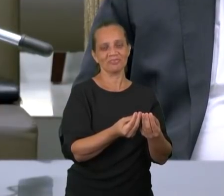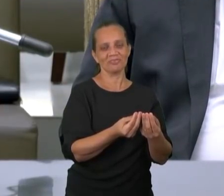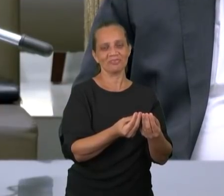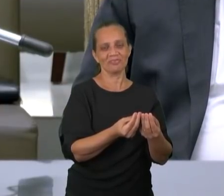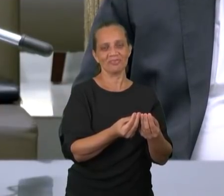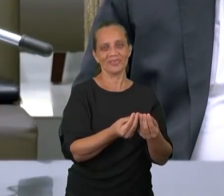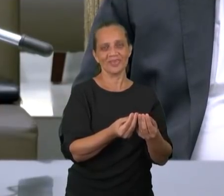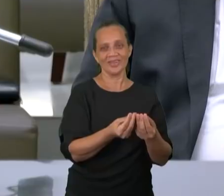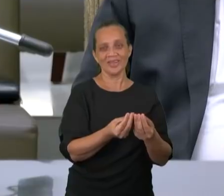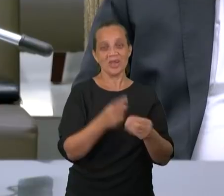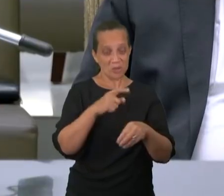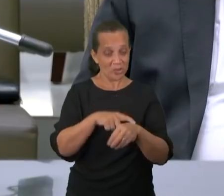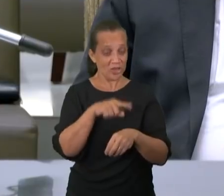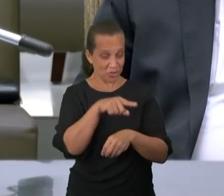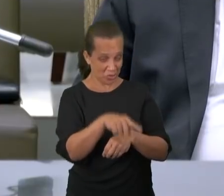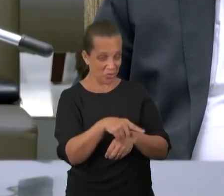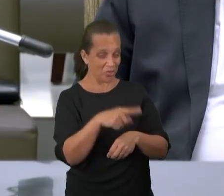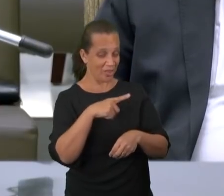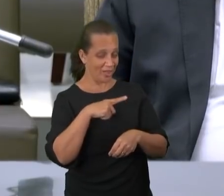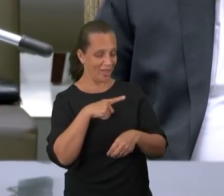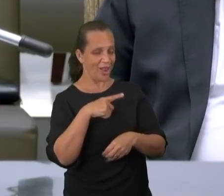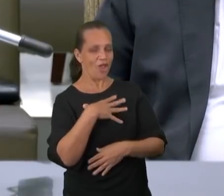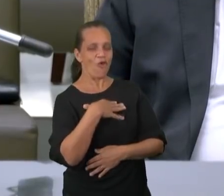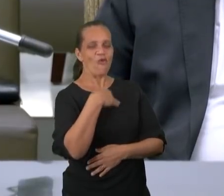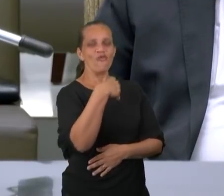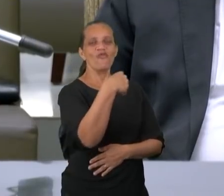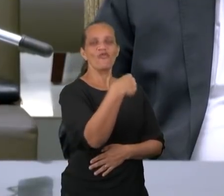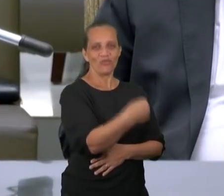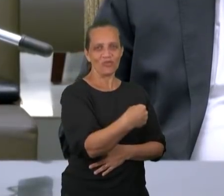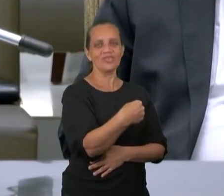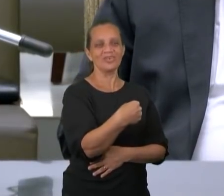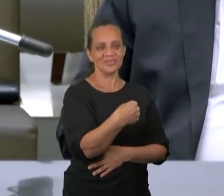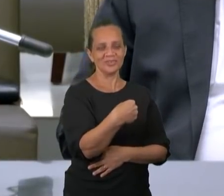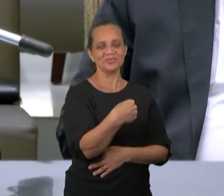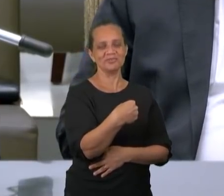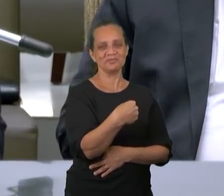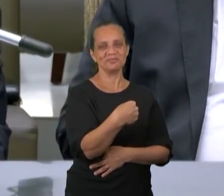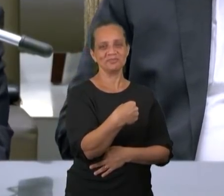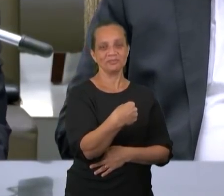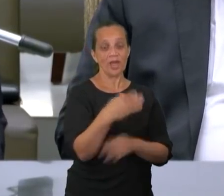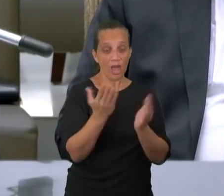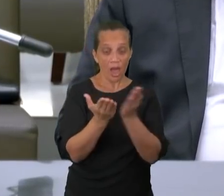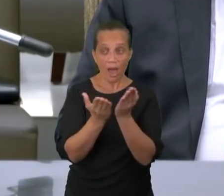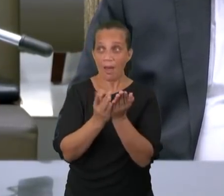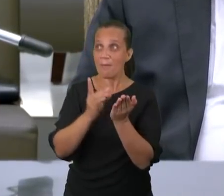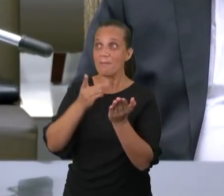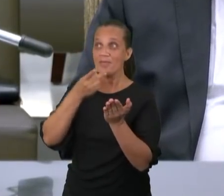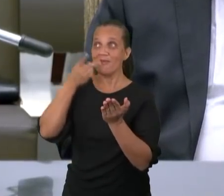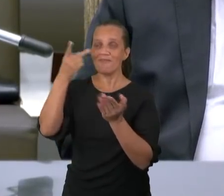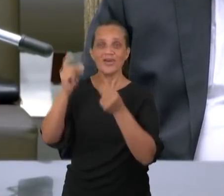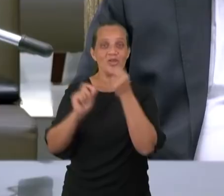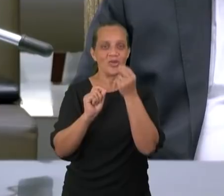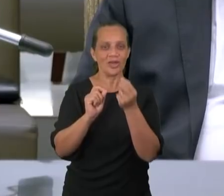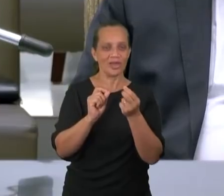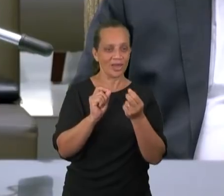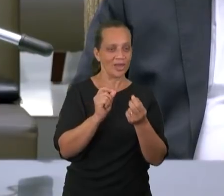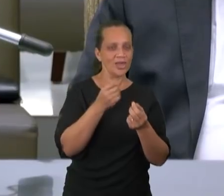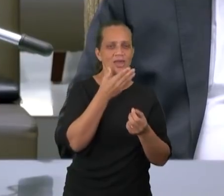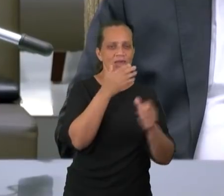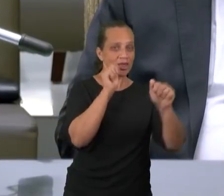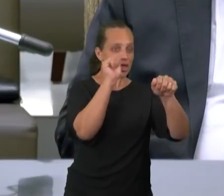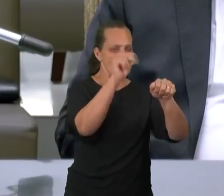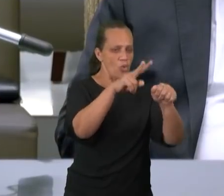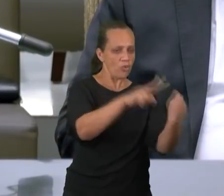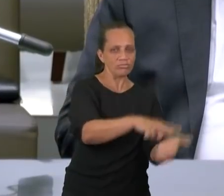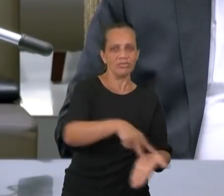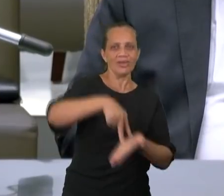Por este tempo tu receberás de Deus a dádiva e terás um filho. E a Bíblia diz que Ana se levantou e o seu semblante não era